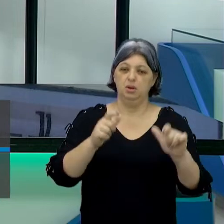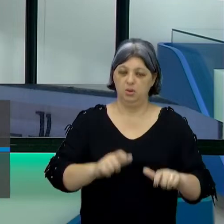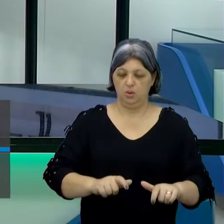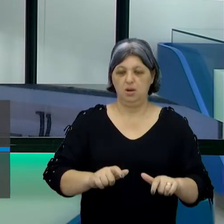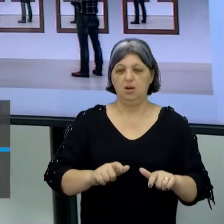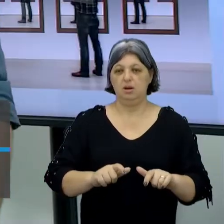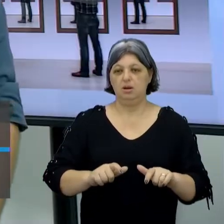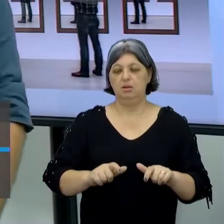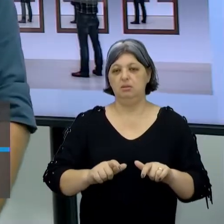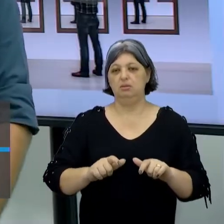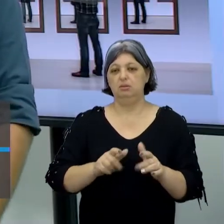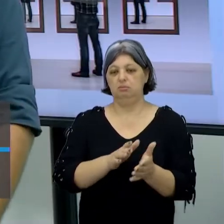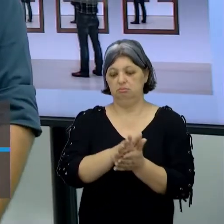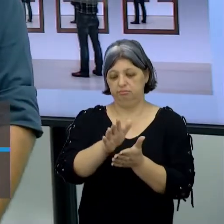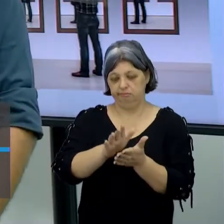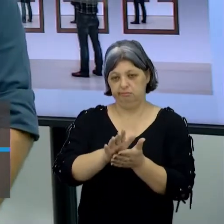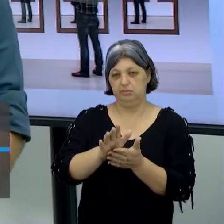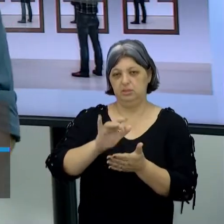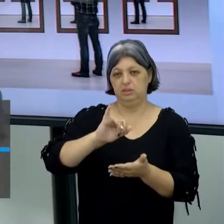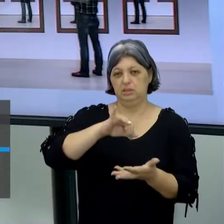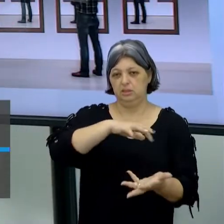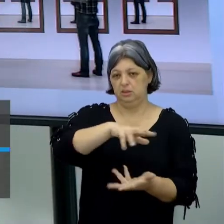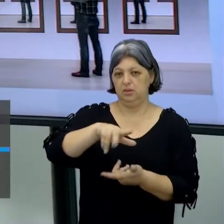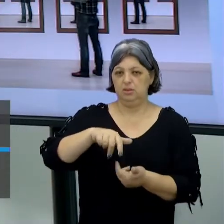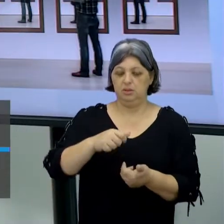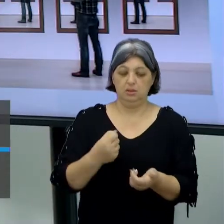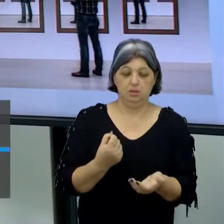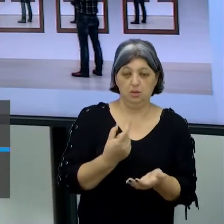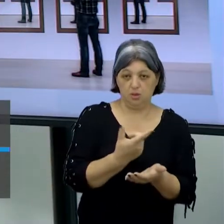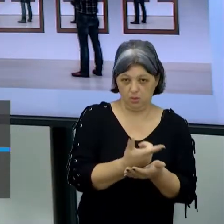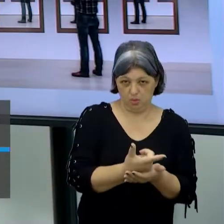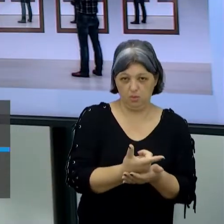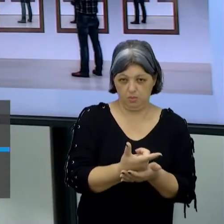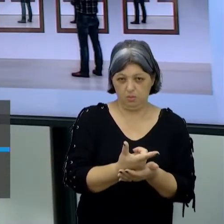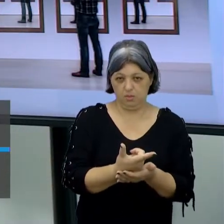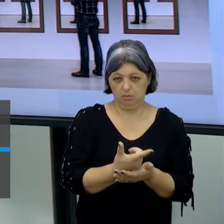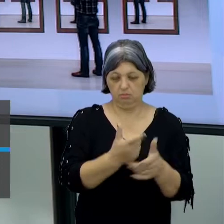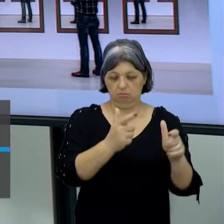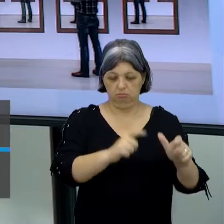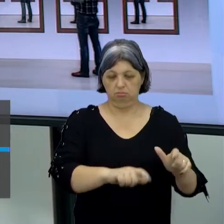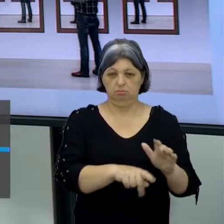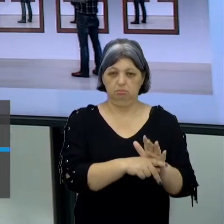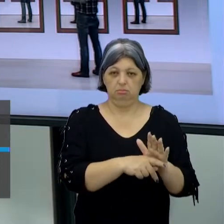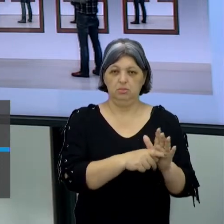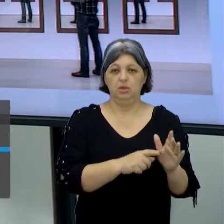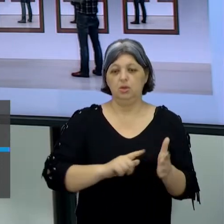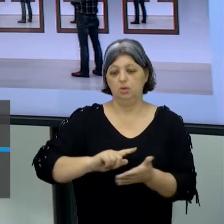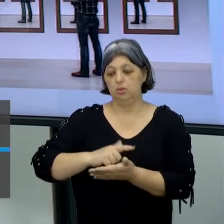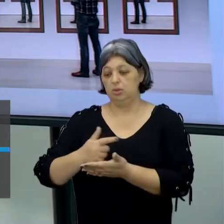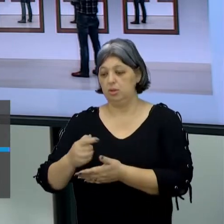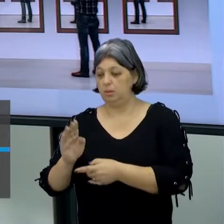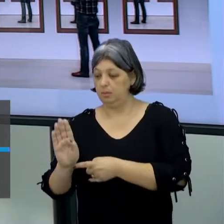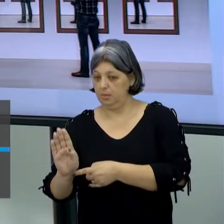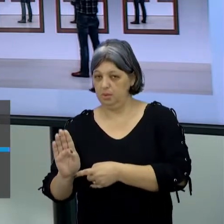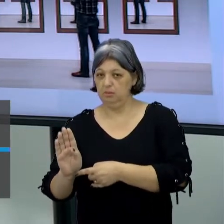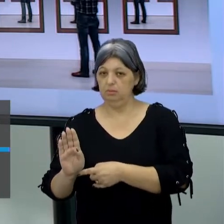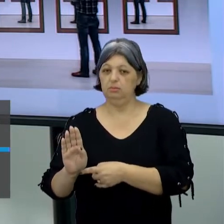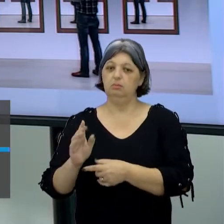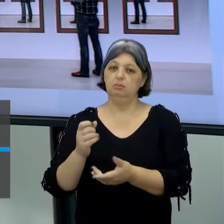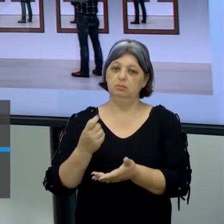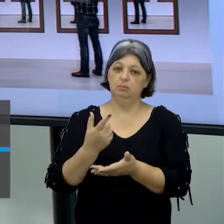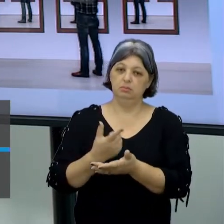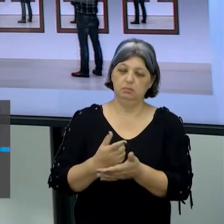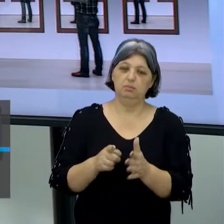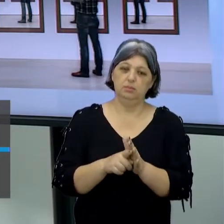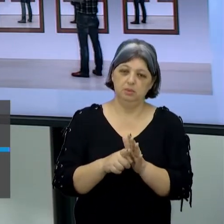jornal A, ele compra notícias desta agência. O jornal B compra notícias desta mesma agência.